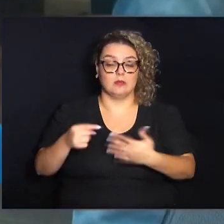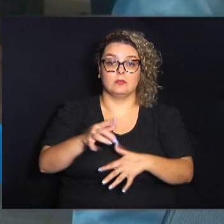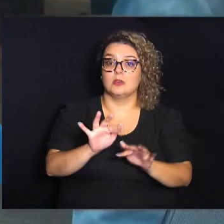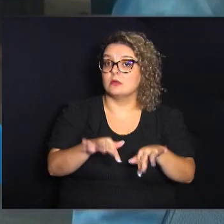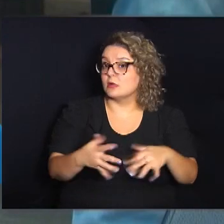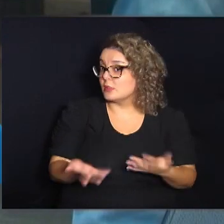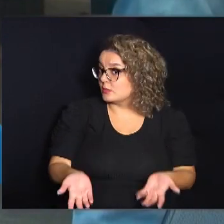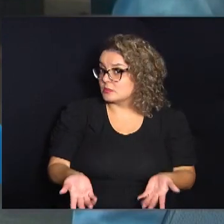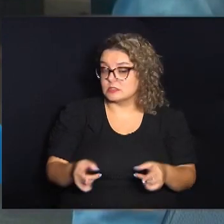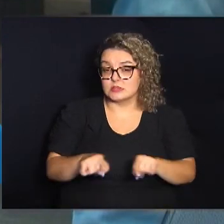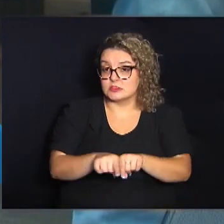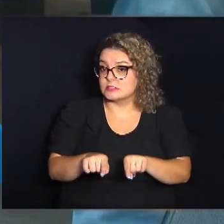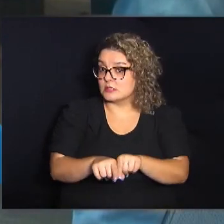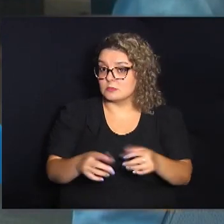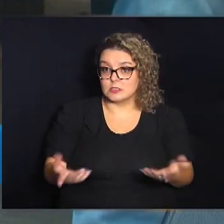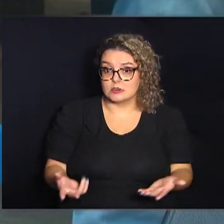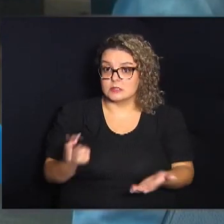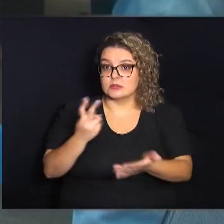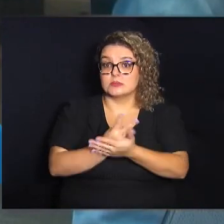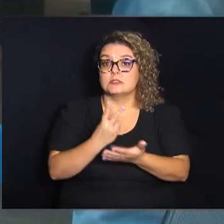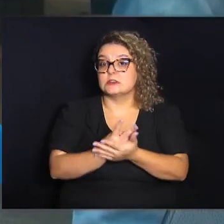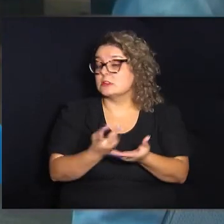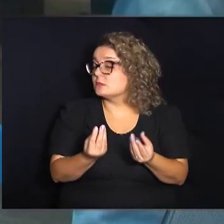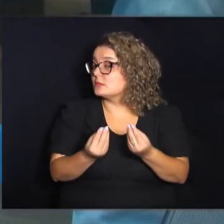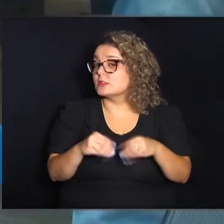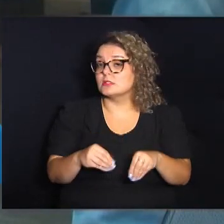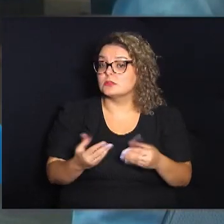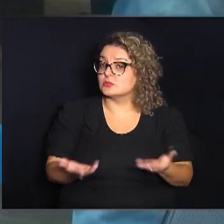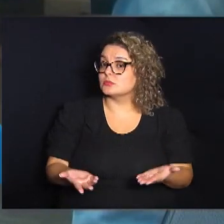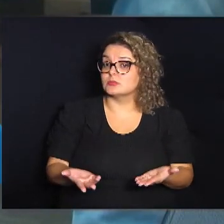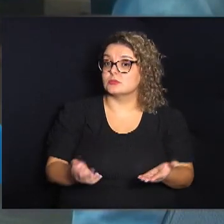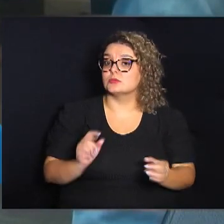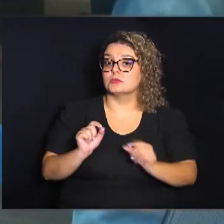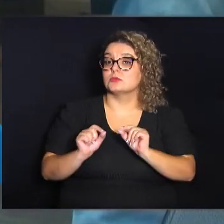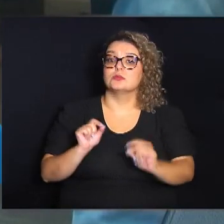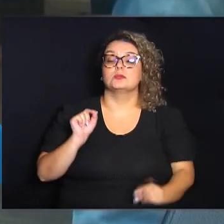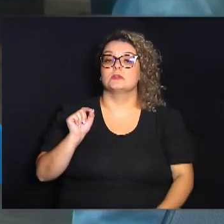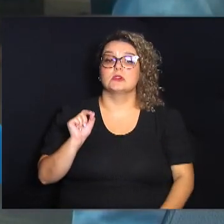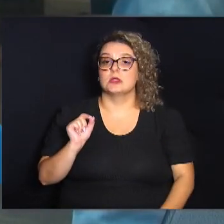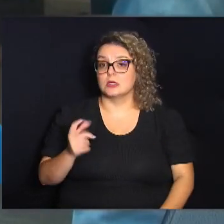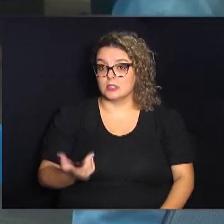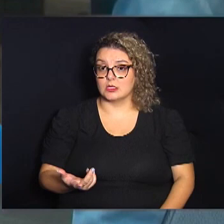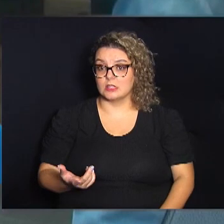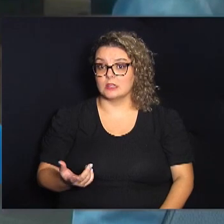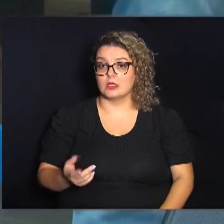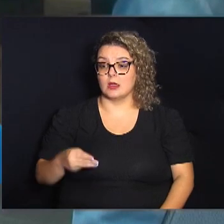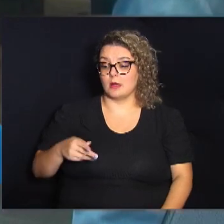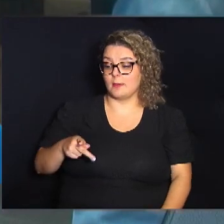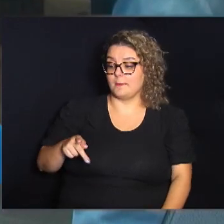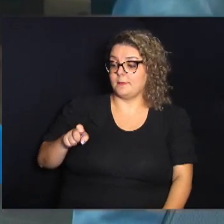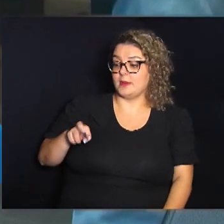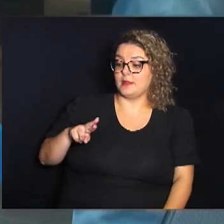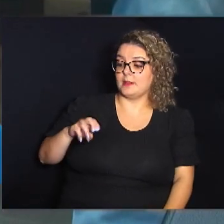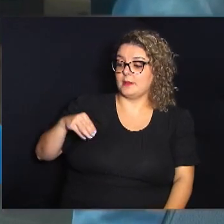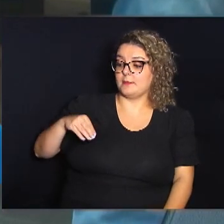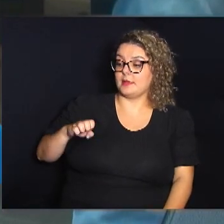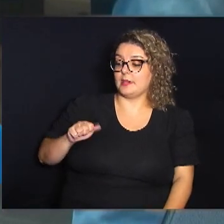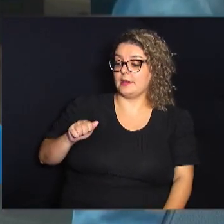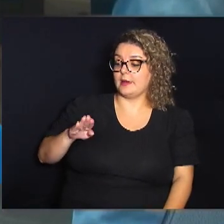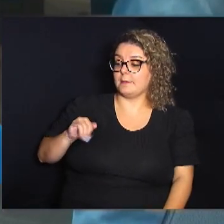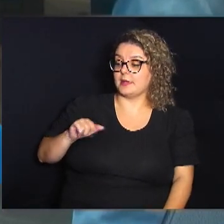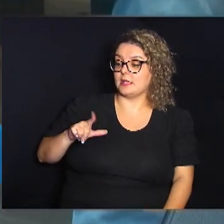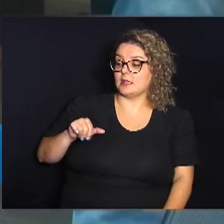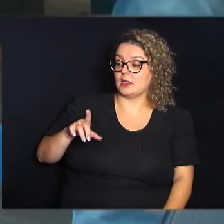aqui, inclusive, sempre prejuízo no que diz respeito a essa questão da permeabilidade do solo. Como esse é um